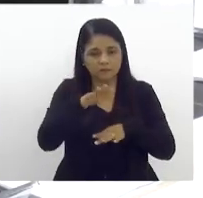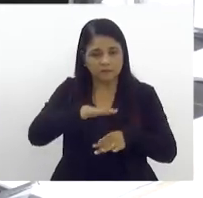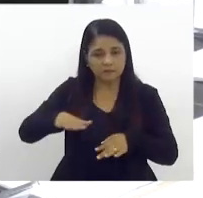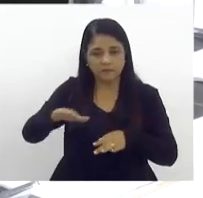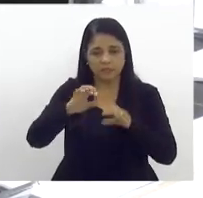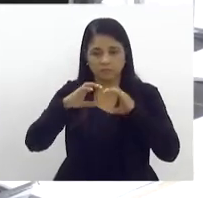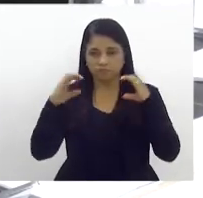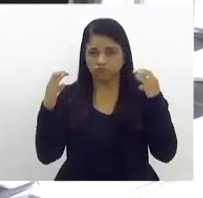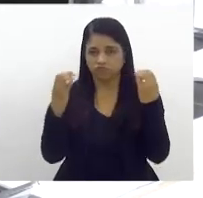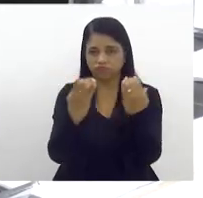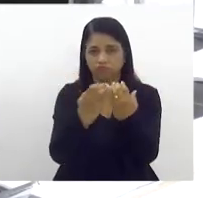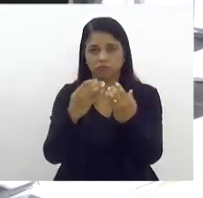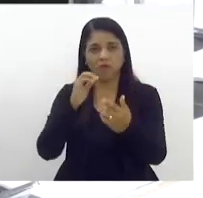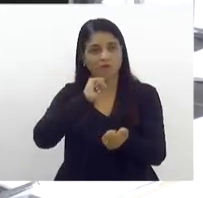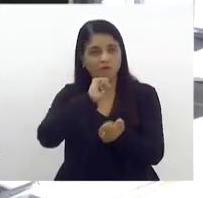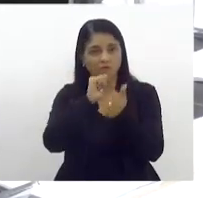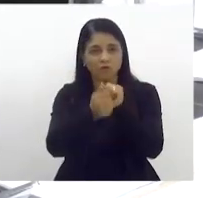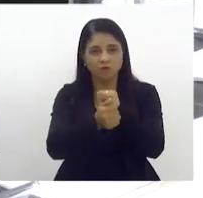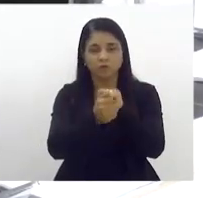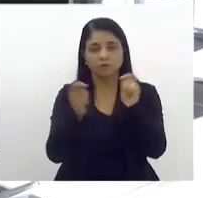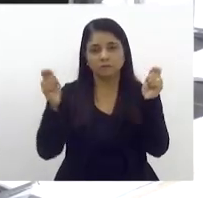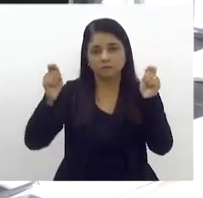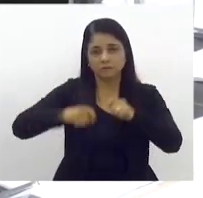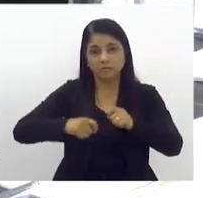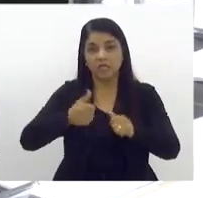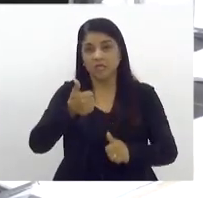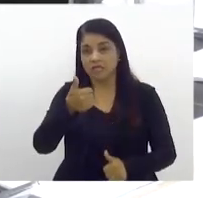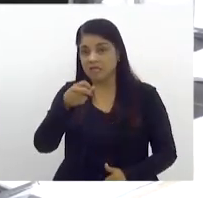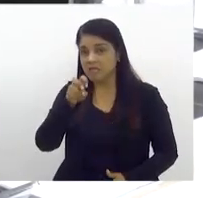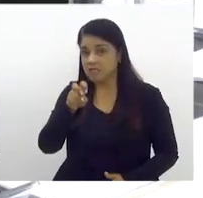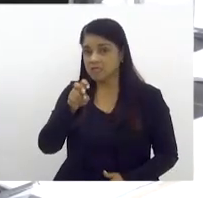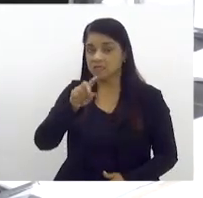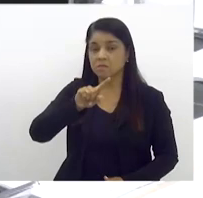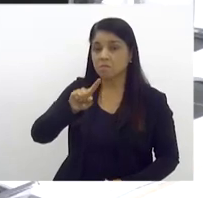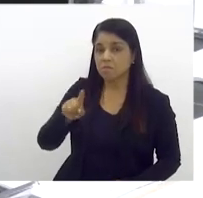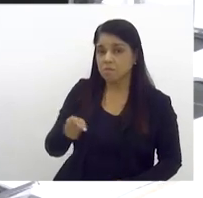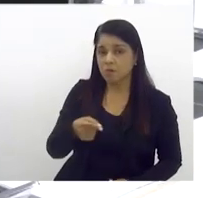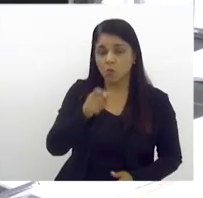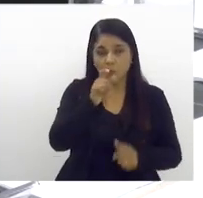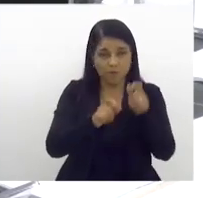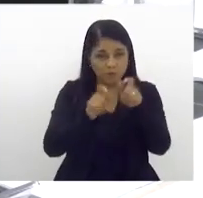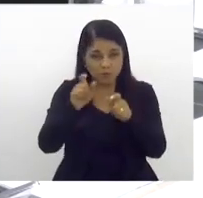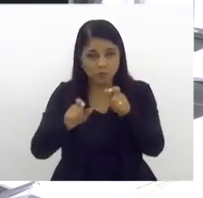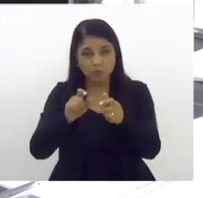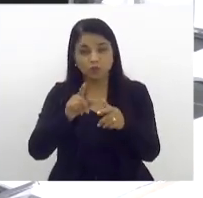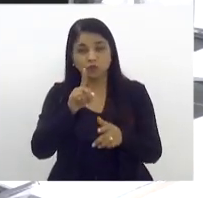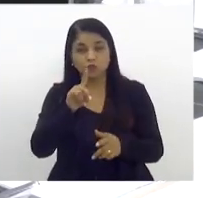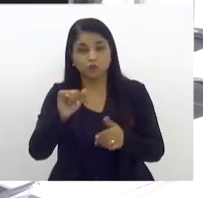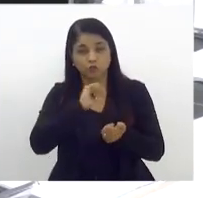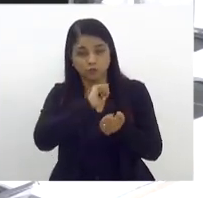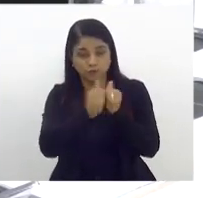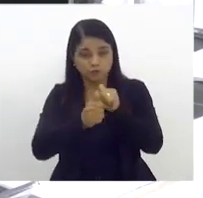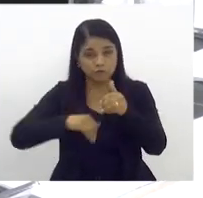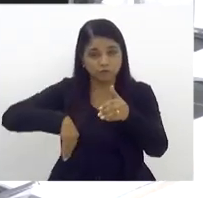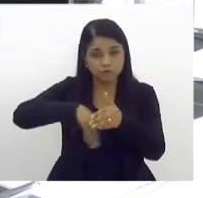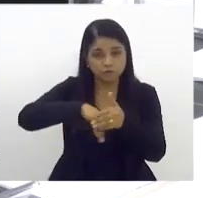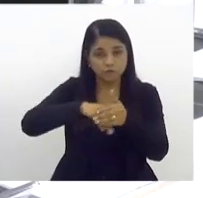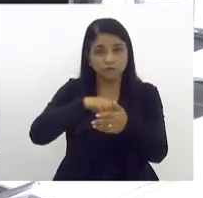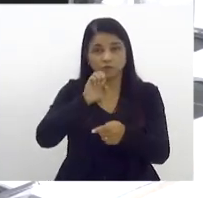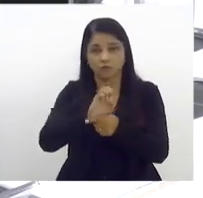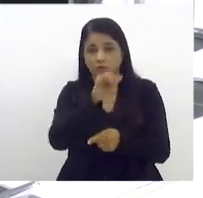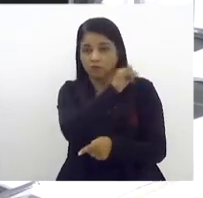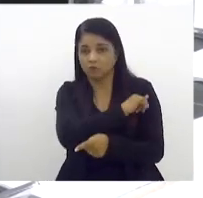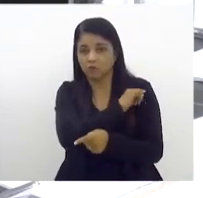estádios de futebol, com capacidade superior a 15 mil pessoas nos dias de jogos de futebol no âmbito do estado do Rio de Janeiro e